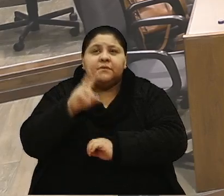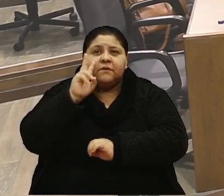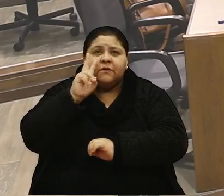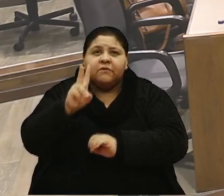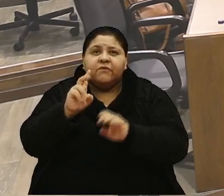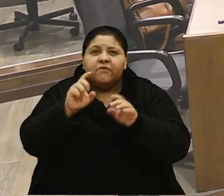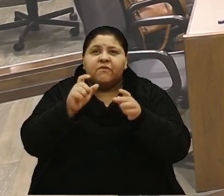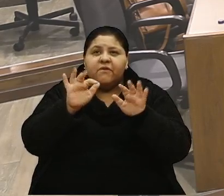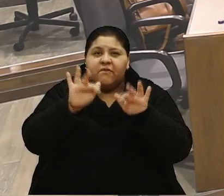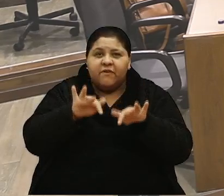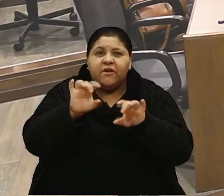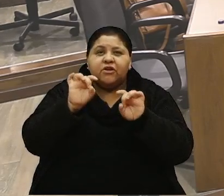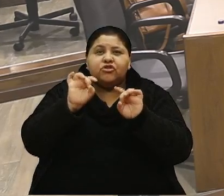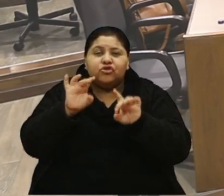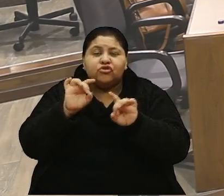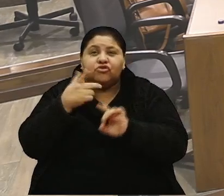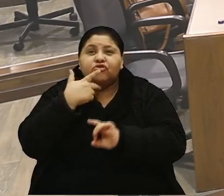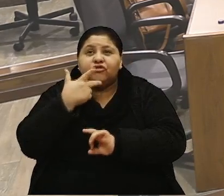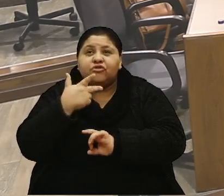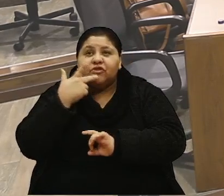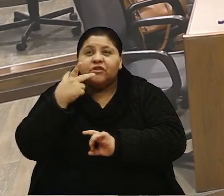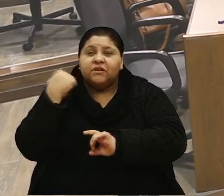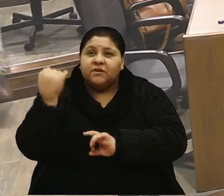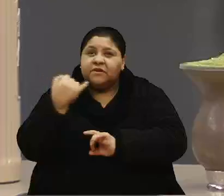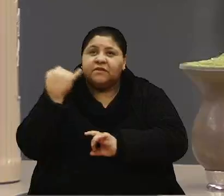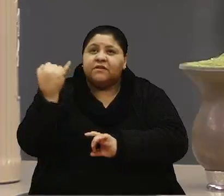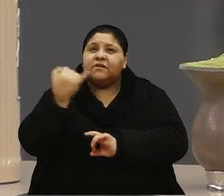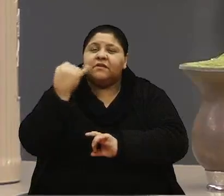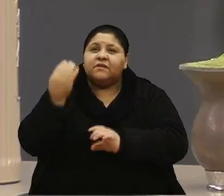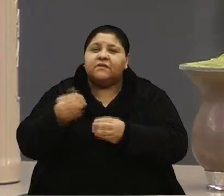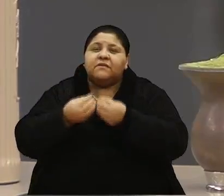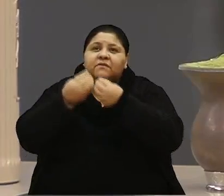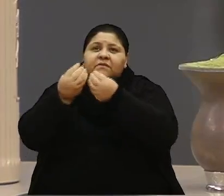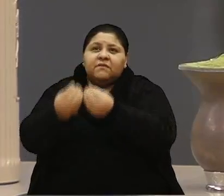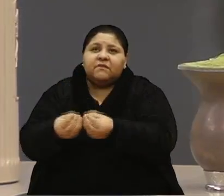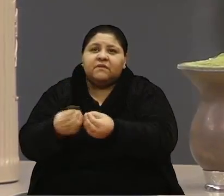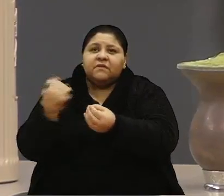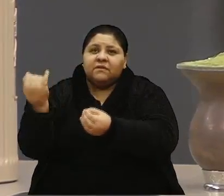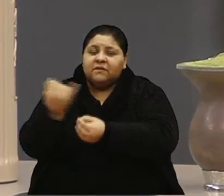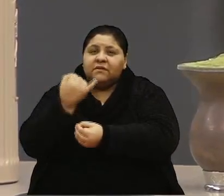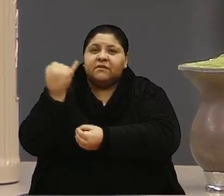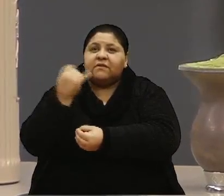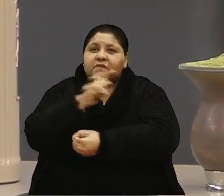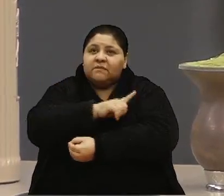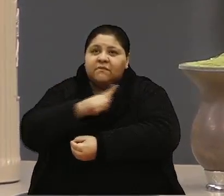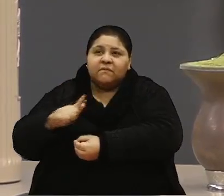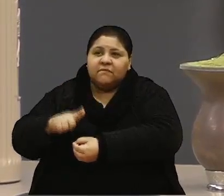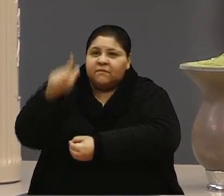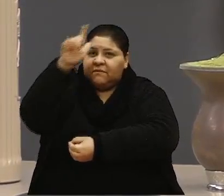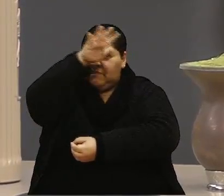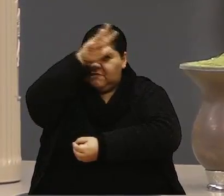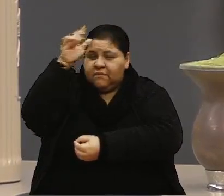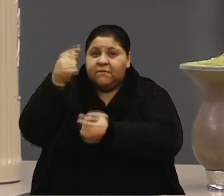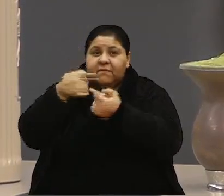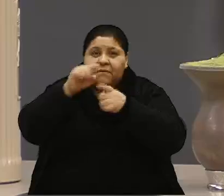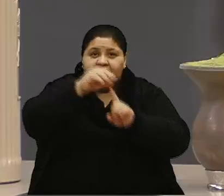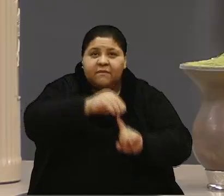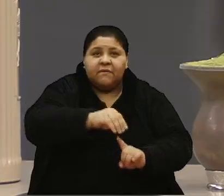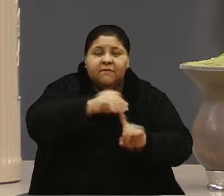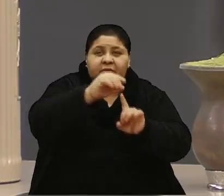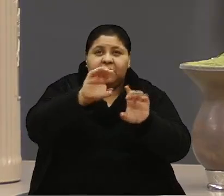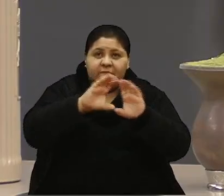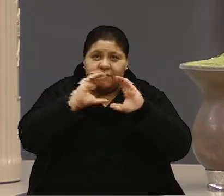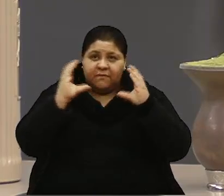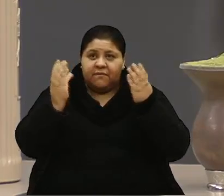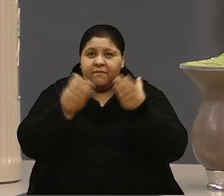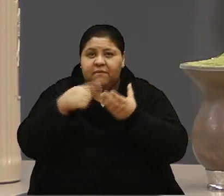seu tempo, só queria dizer o quanto é importante, né? Uma entrega sem dúvida importante para o governo municipal, mas principalmente para a comunidade,